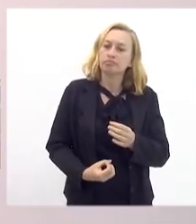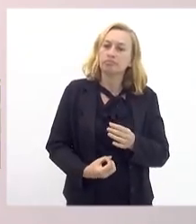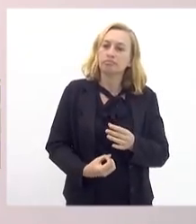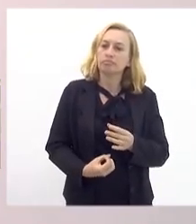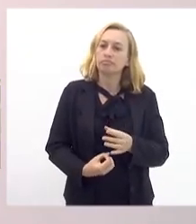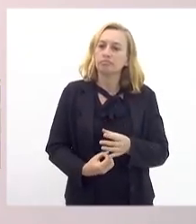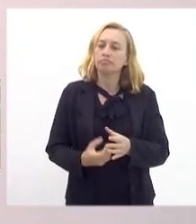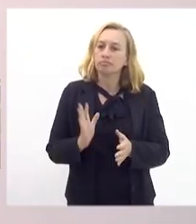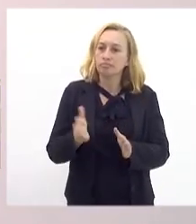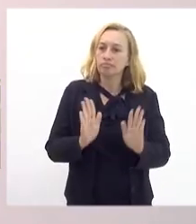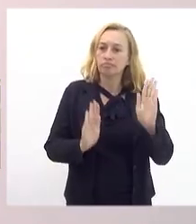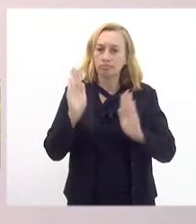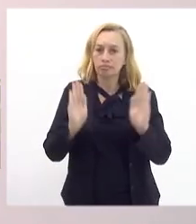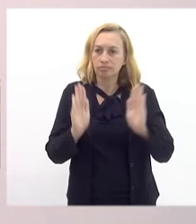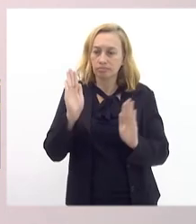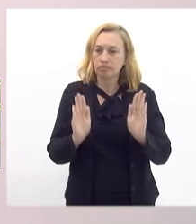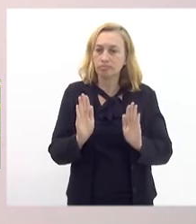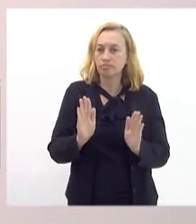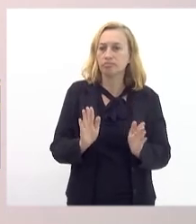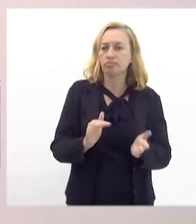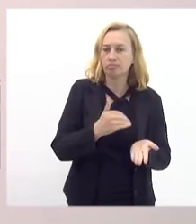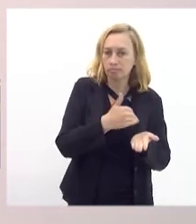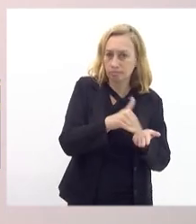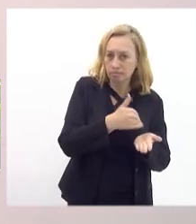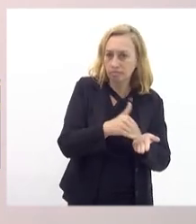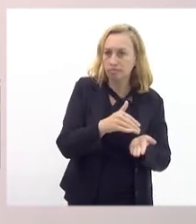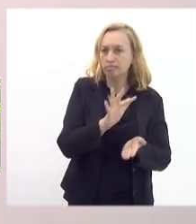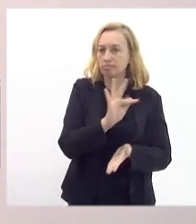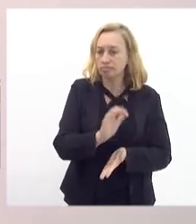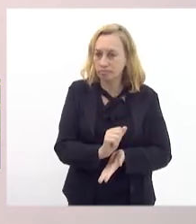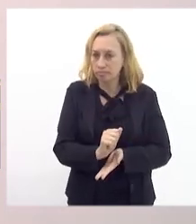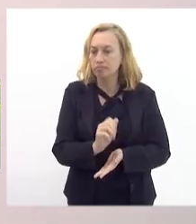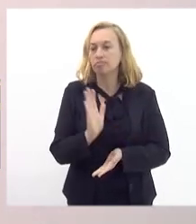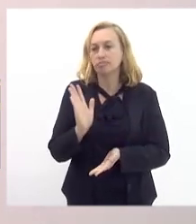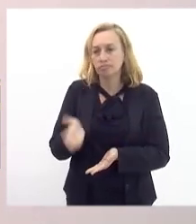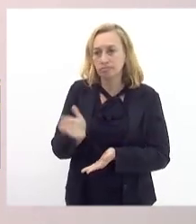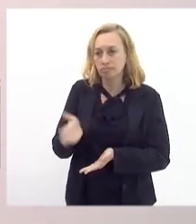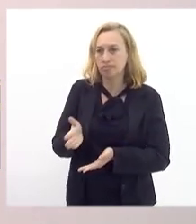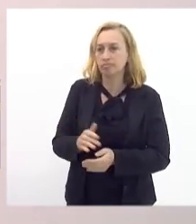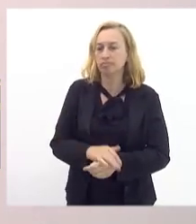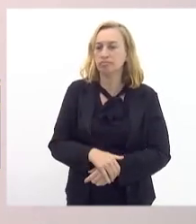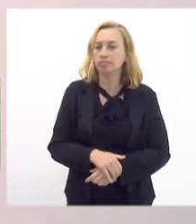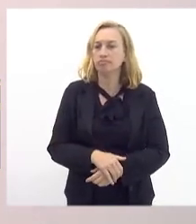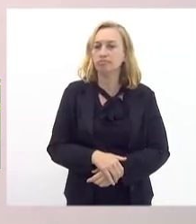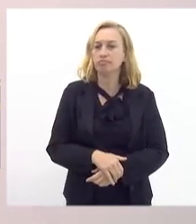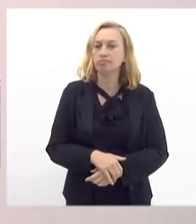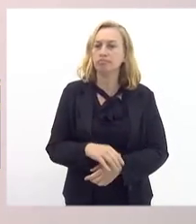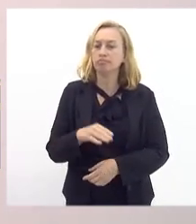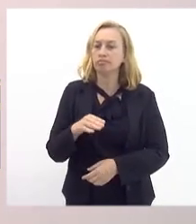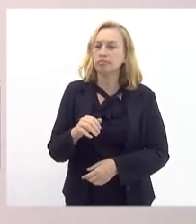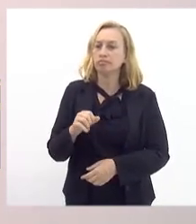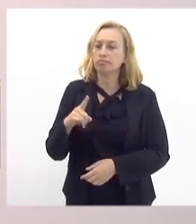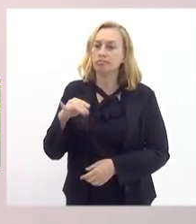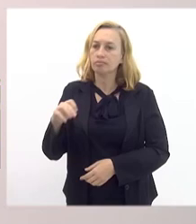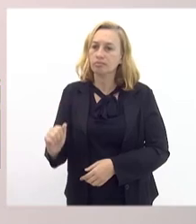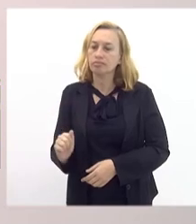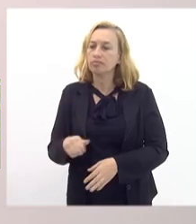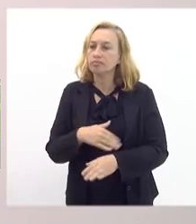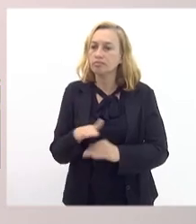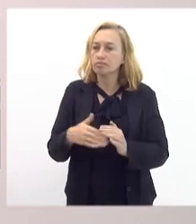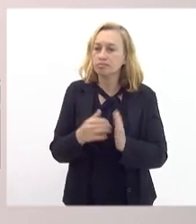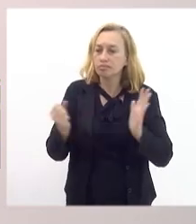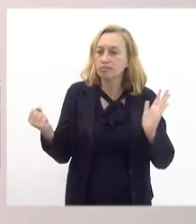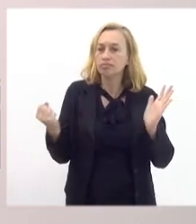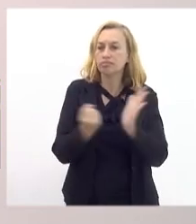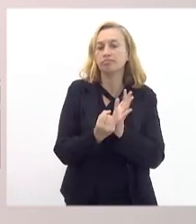licenciou fazendo a fotovoltaica a gente já nesse cgh a gente já se licenciou o maior dica todas elas